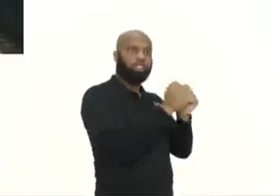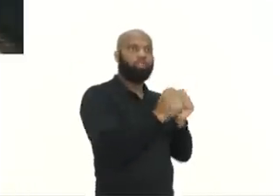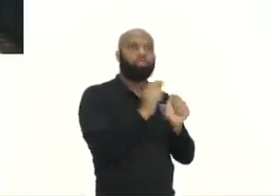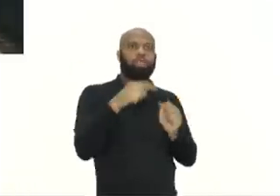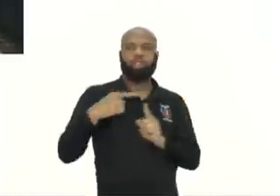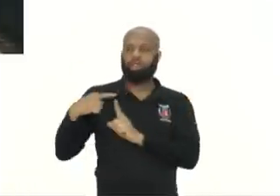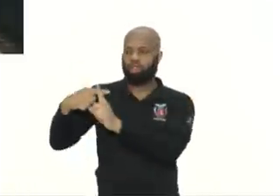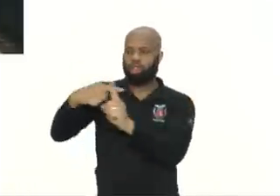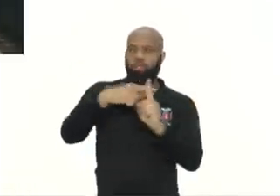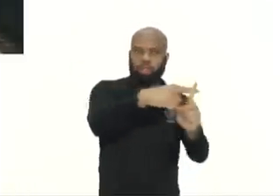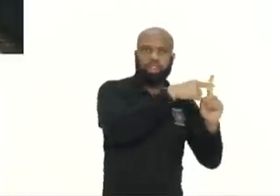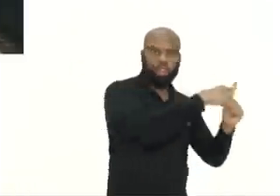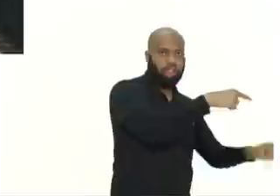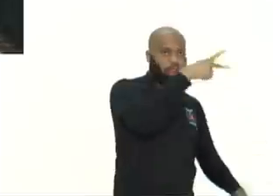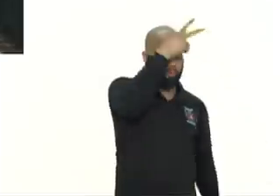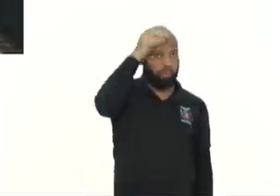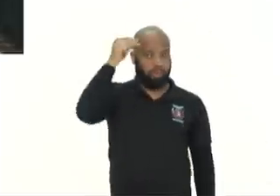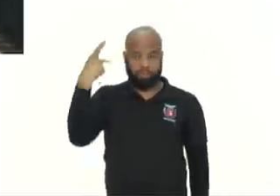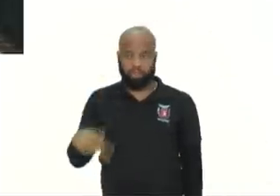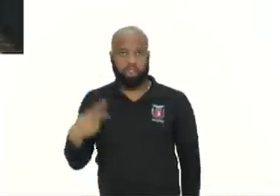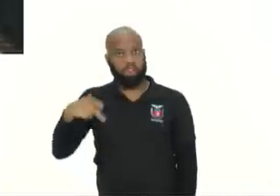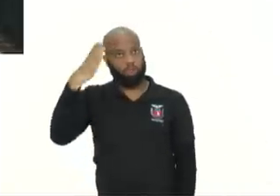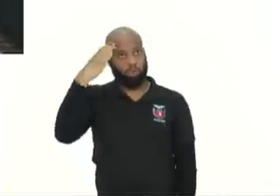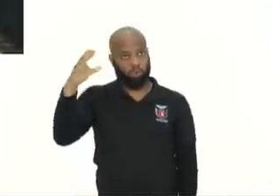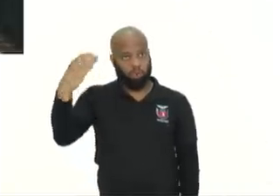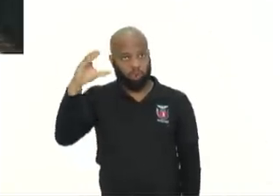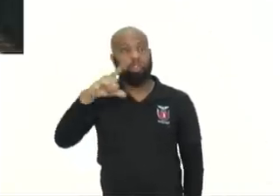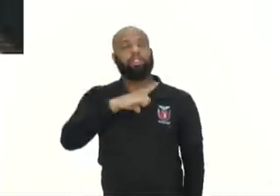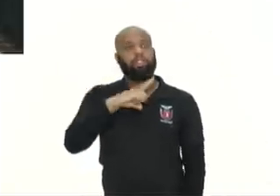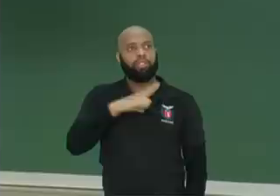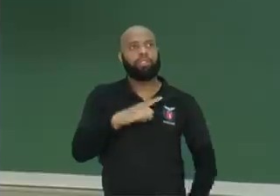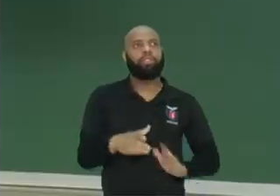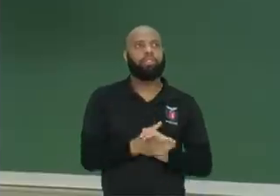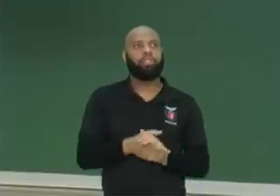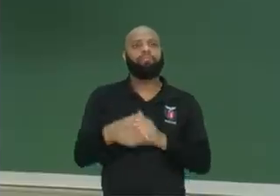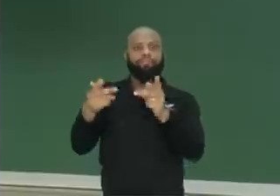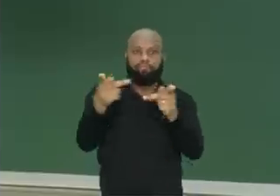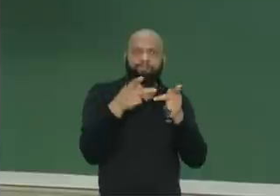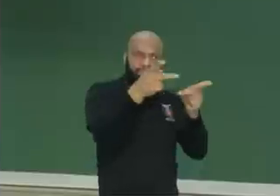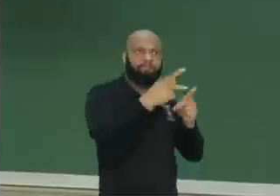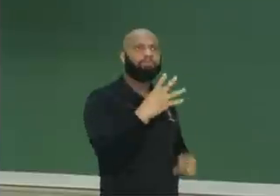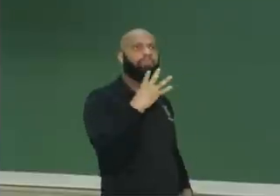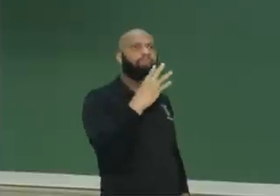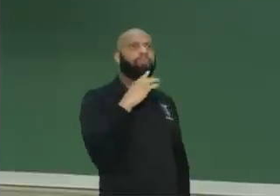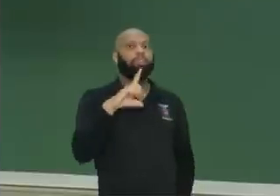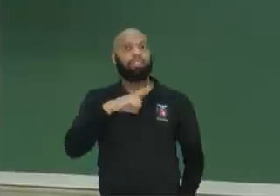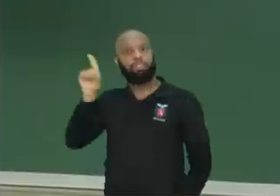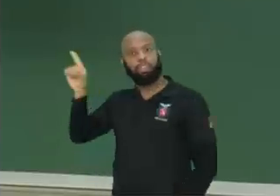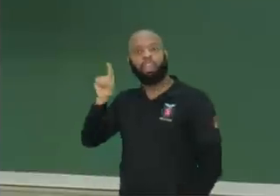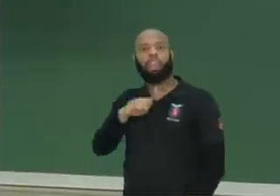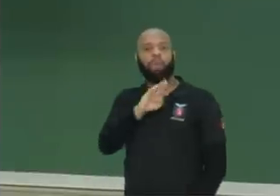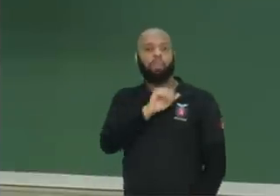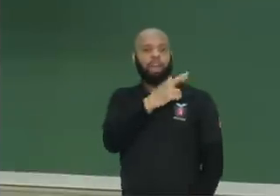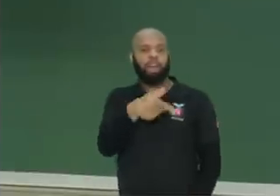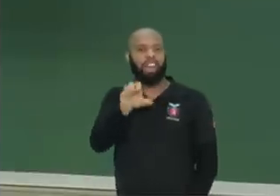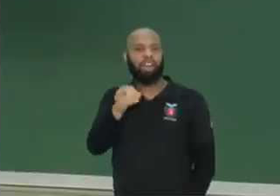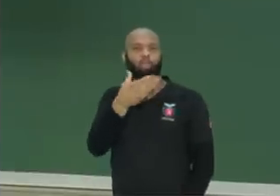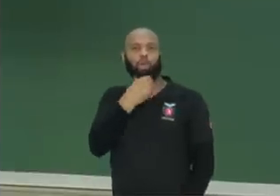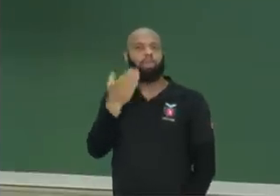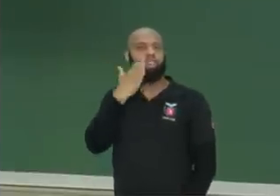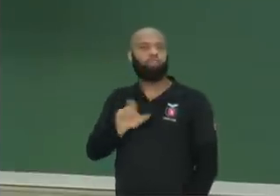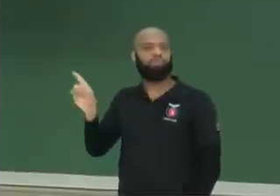cemitério municipal de Curitiba, o cemitério que a gente tem aqui. E esse é o túmulo do Barão de Serra